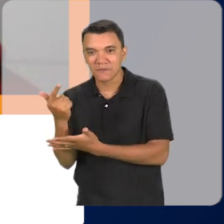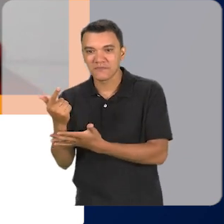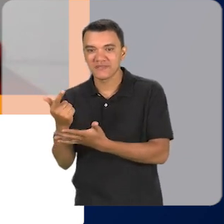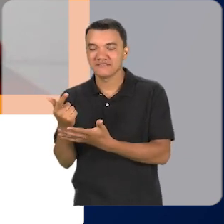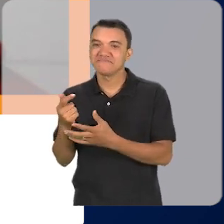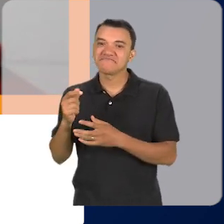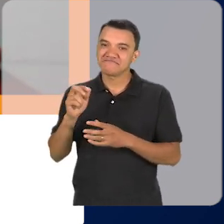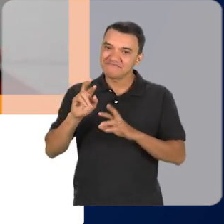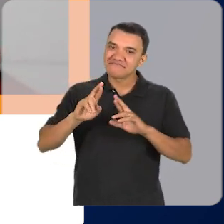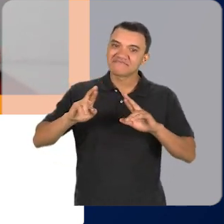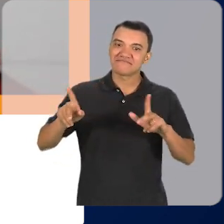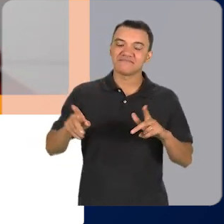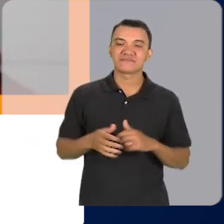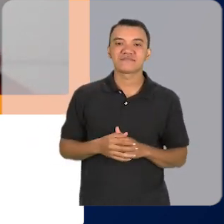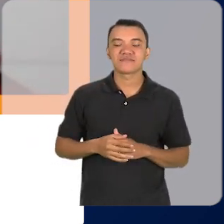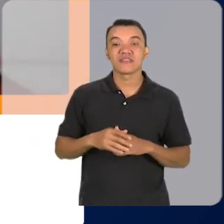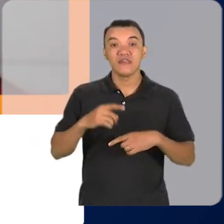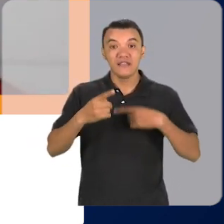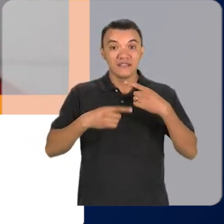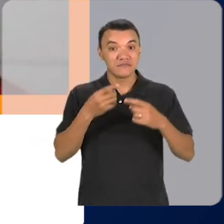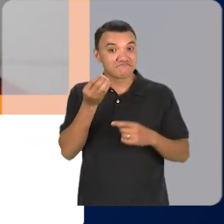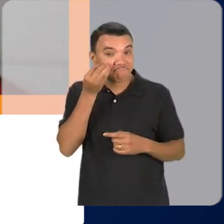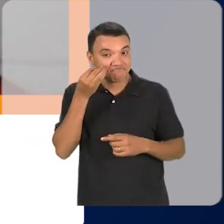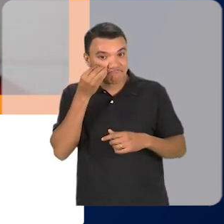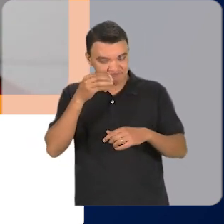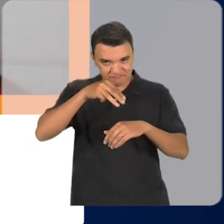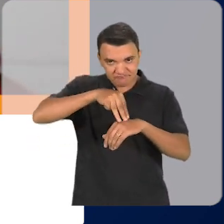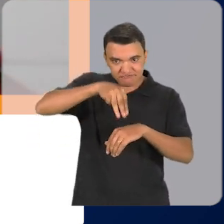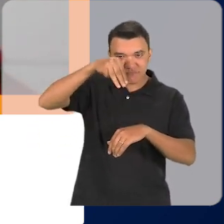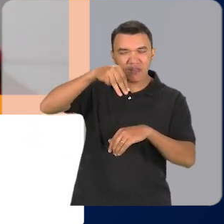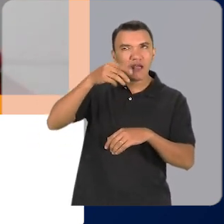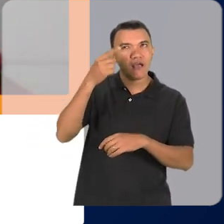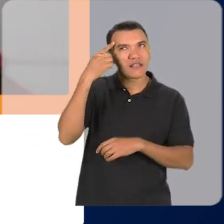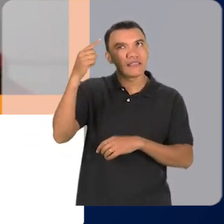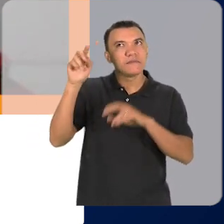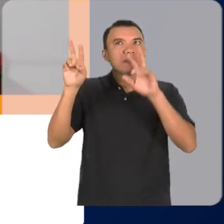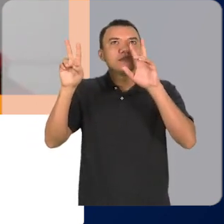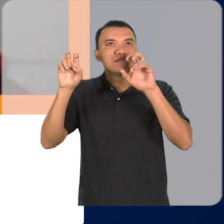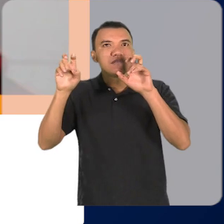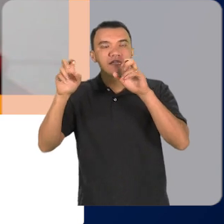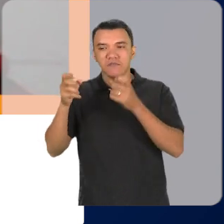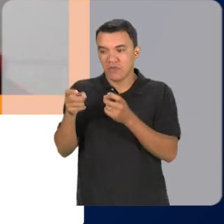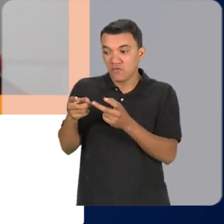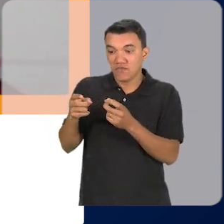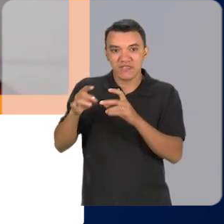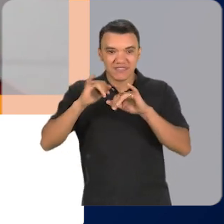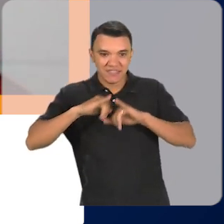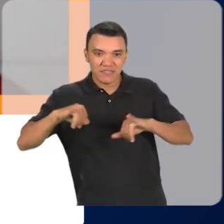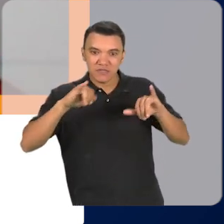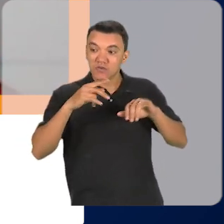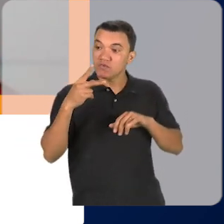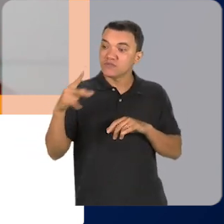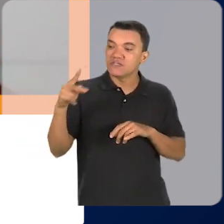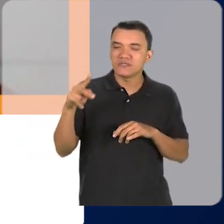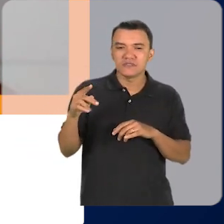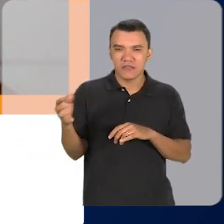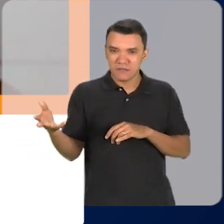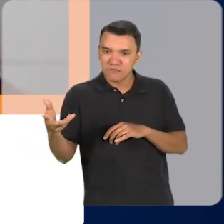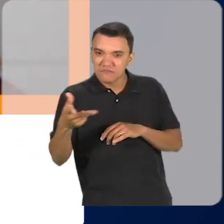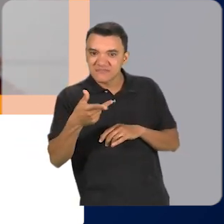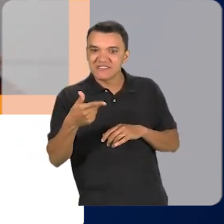E ao tentar o mestrado, eu disse, eu vou falar sobre os pregoeiros, vou falar sobre a performance, a figura